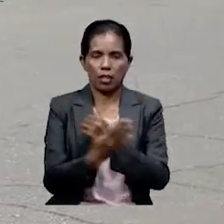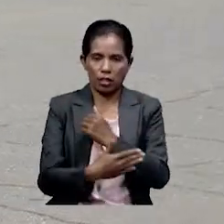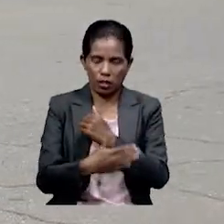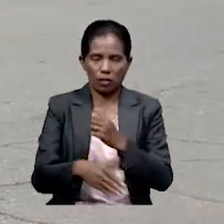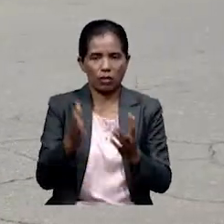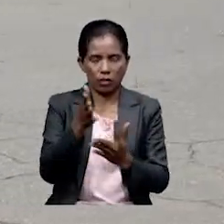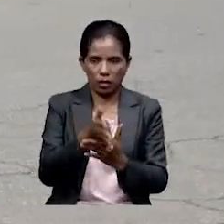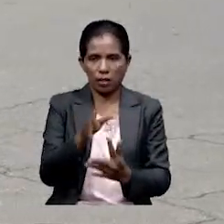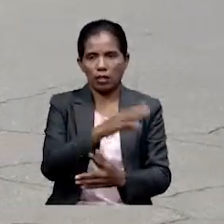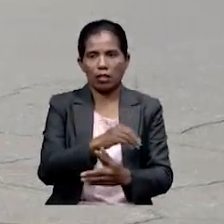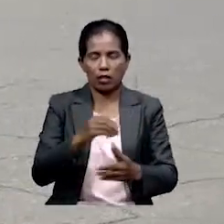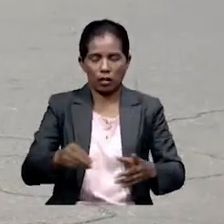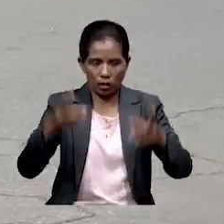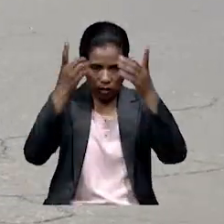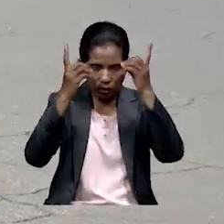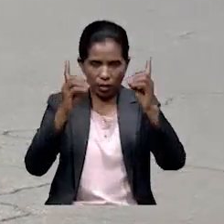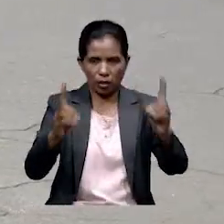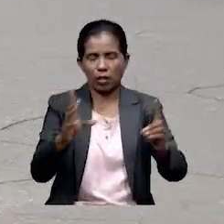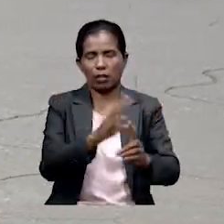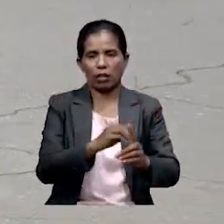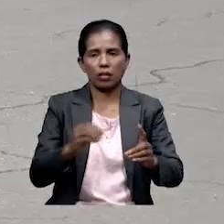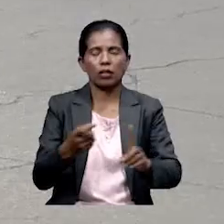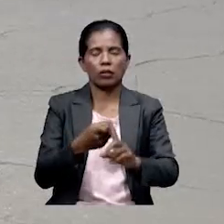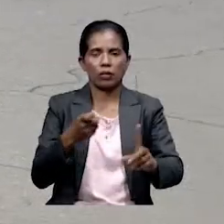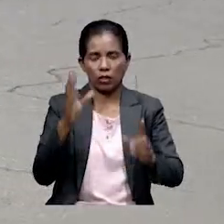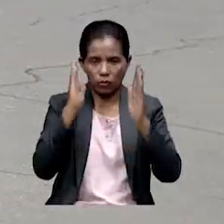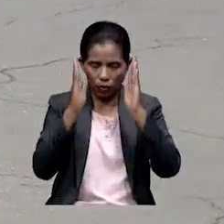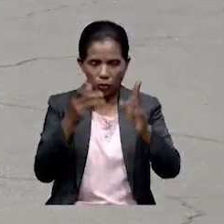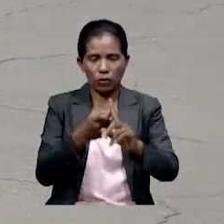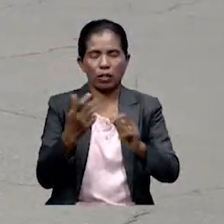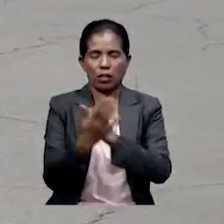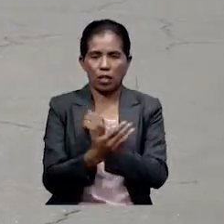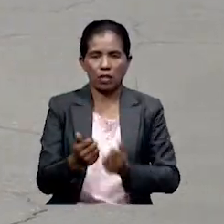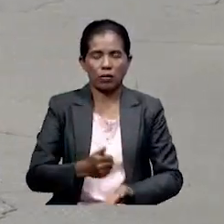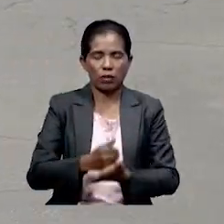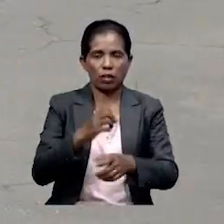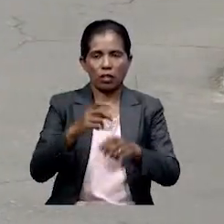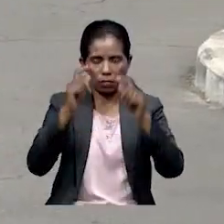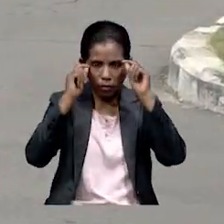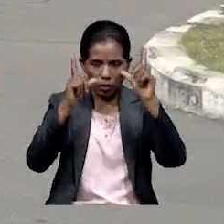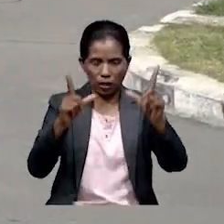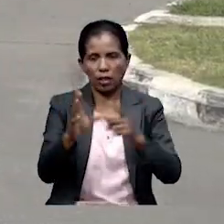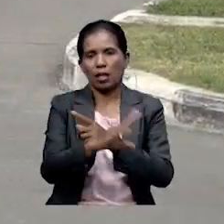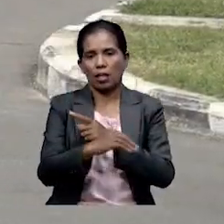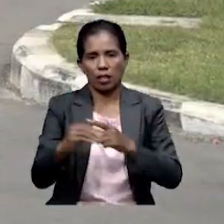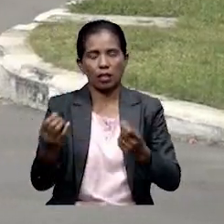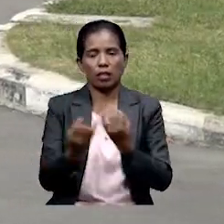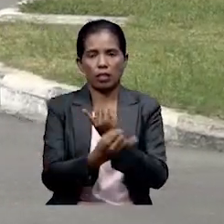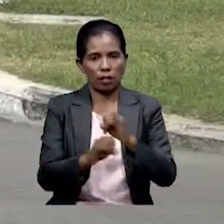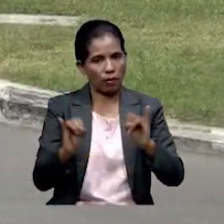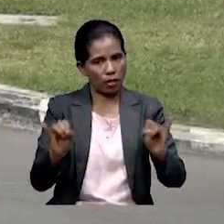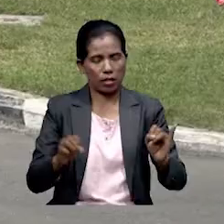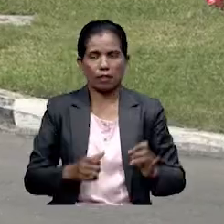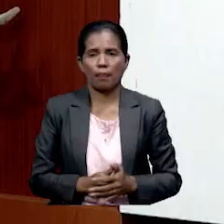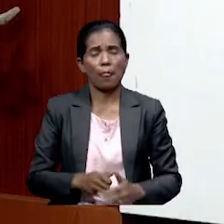fator determinante, ou de retan atenção os internacional, quando a Timor-Leste tem preocupação, sa nação independente. E